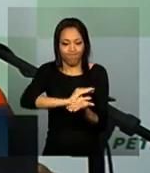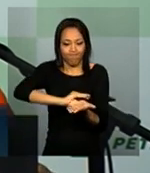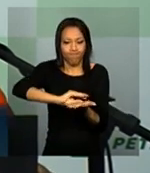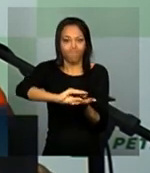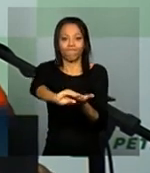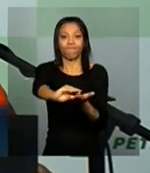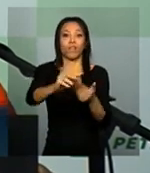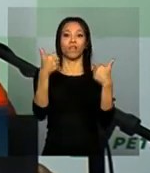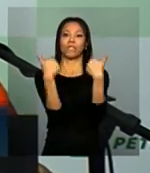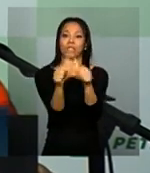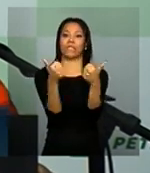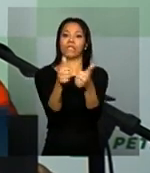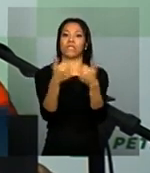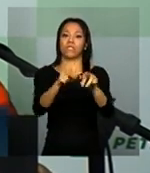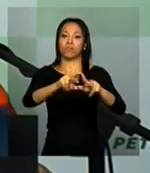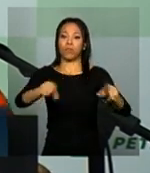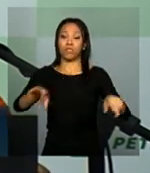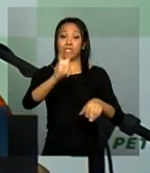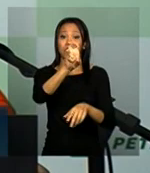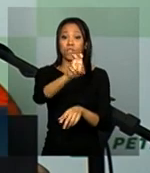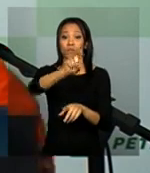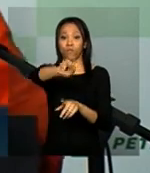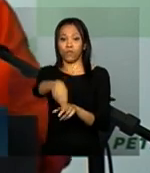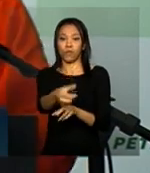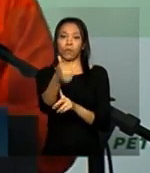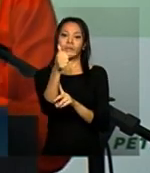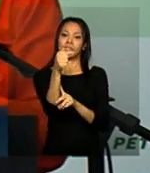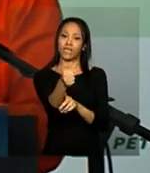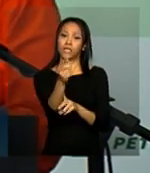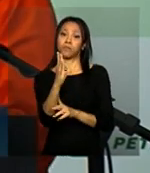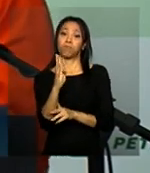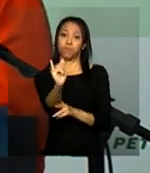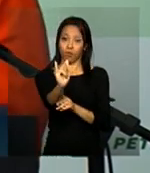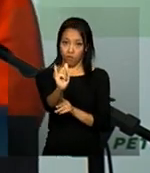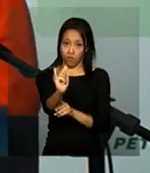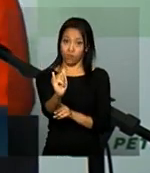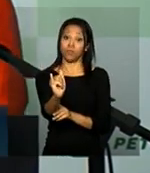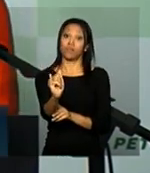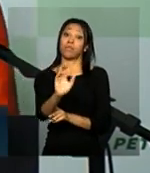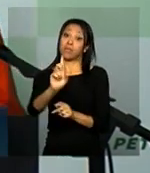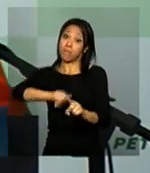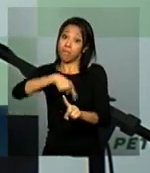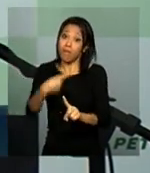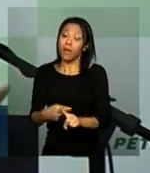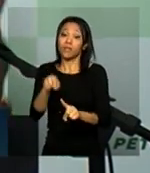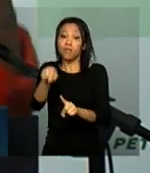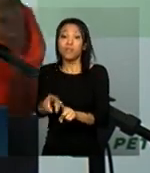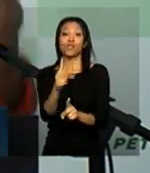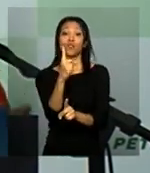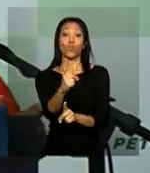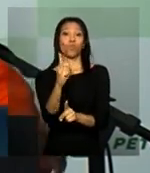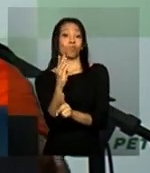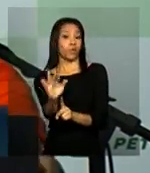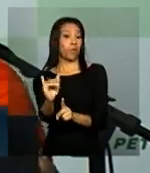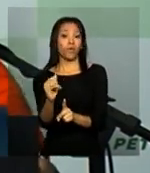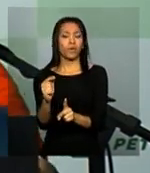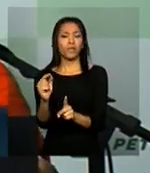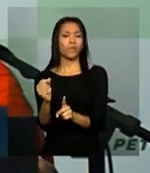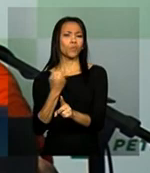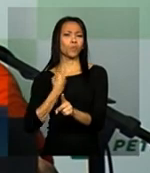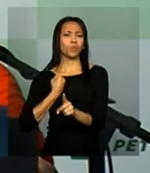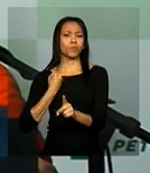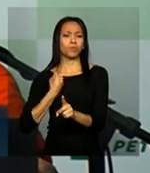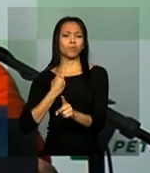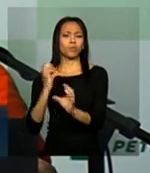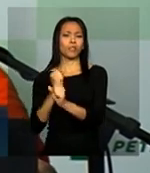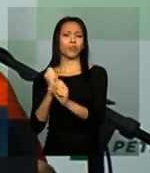coletivo 5,7 bilhões, mais esse 1 bilhão que nós ainda não temos certeza